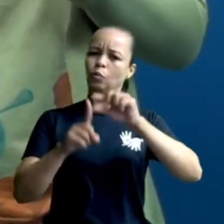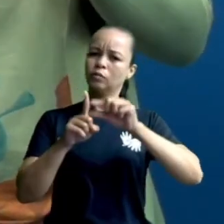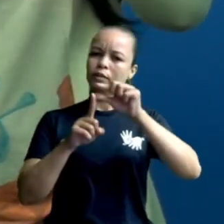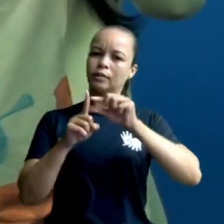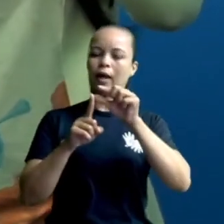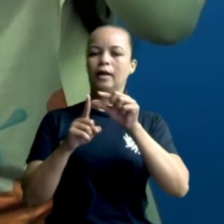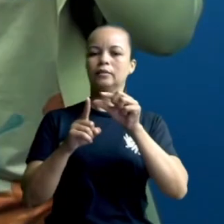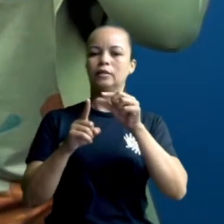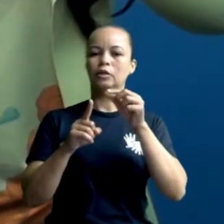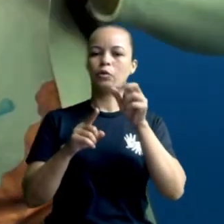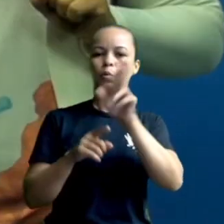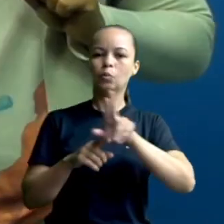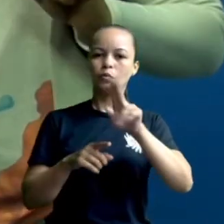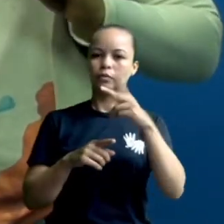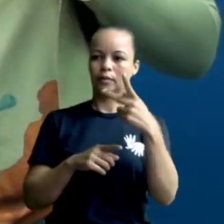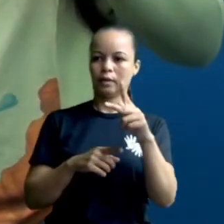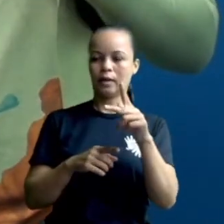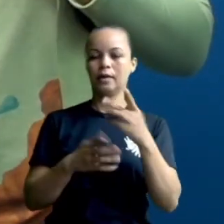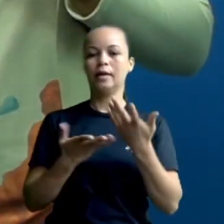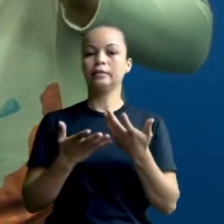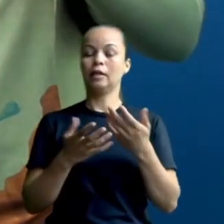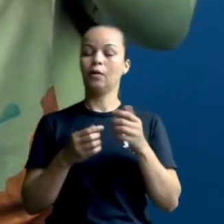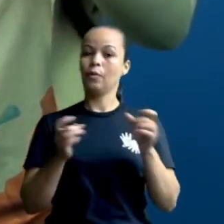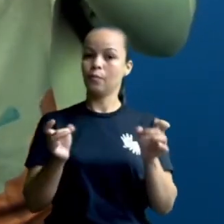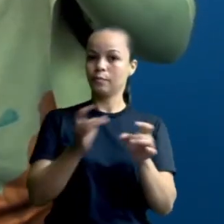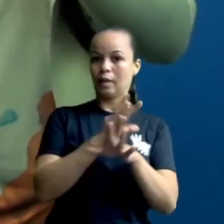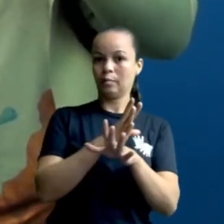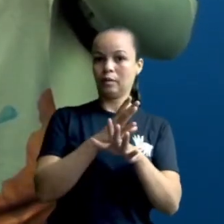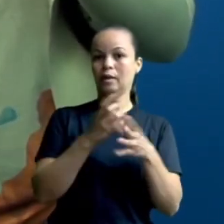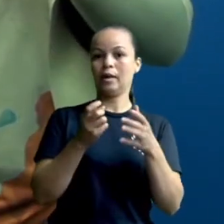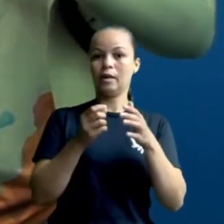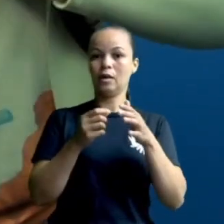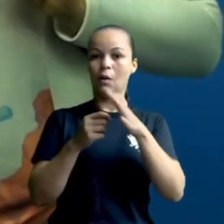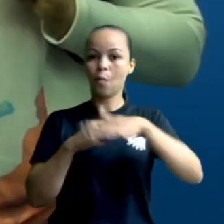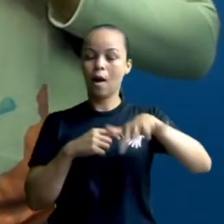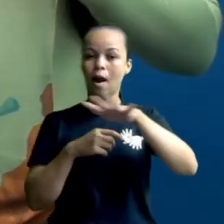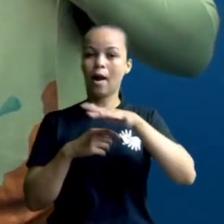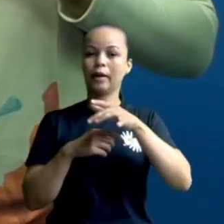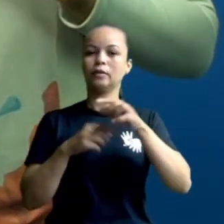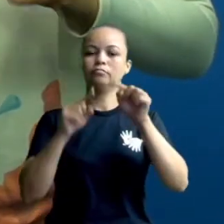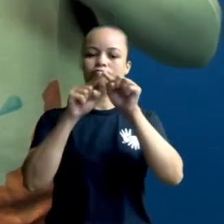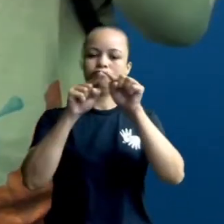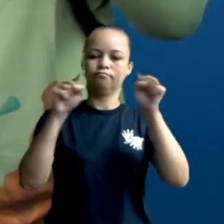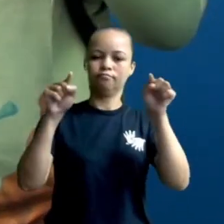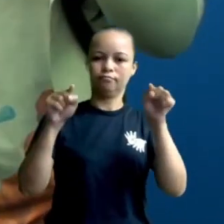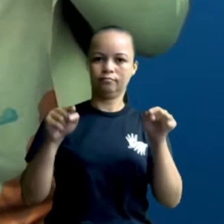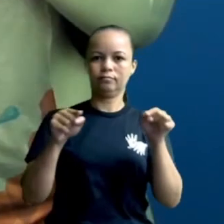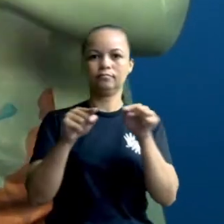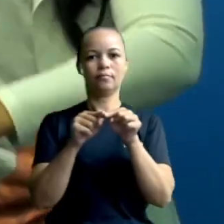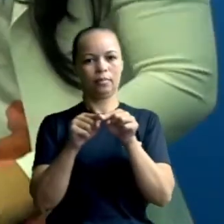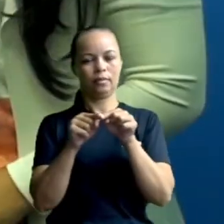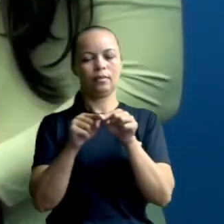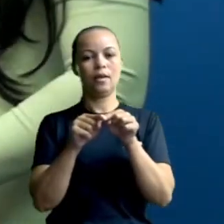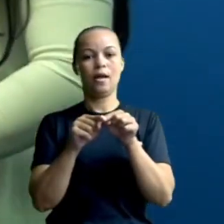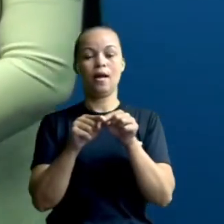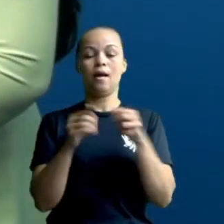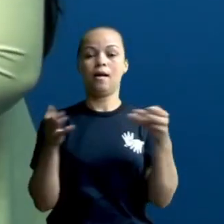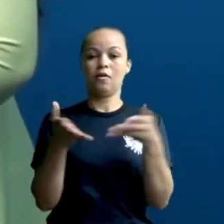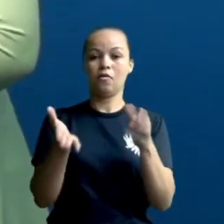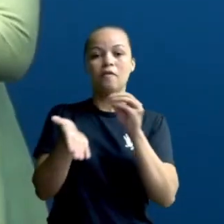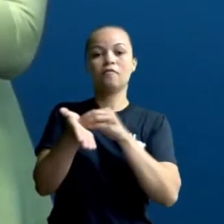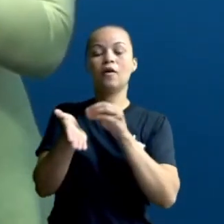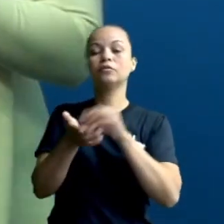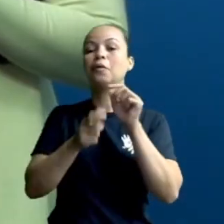eu terminei uma área, a área do trapézio. Agora, falta do círculo, tá